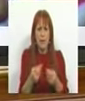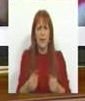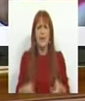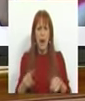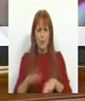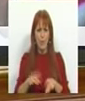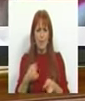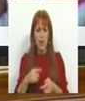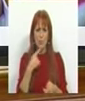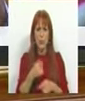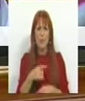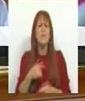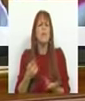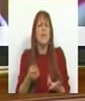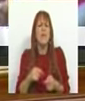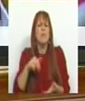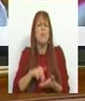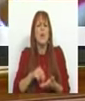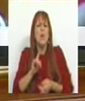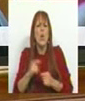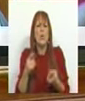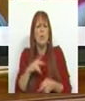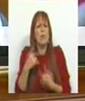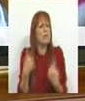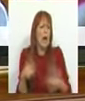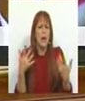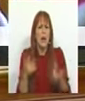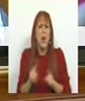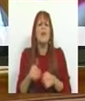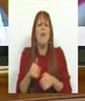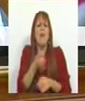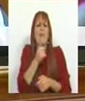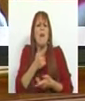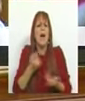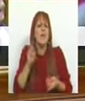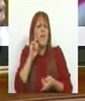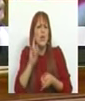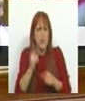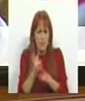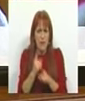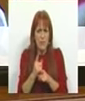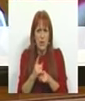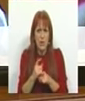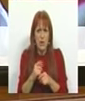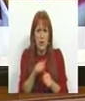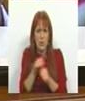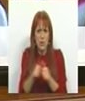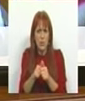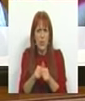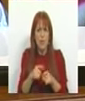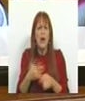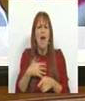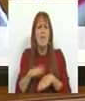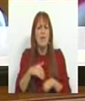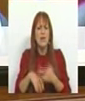matéria. É por isso que nós perguntamos, mas que posições tem Portugal? O que é que vai defender? Vai manter o que vinha de trás? Não vai. O que é que